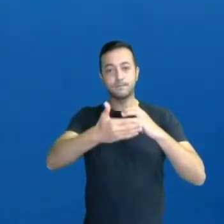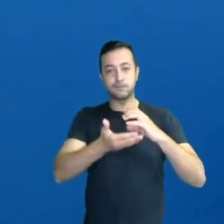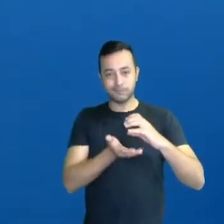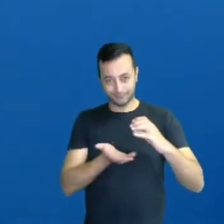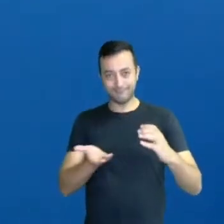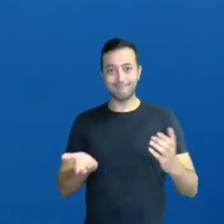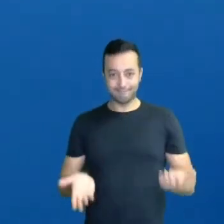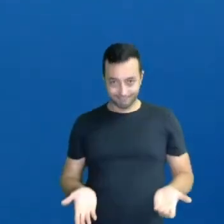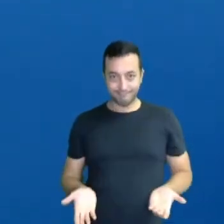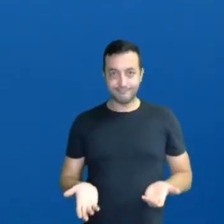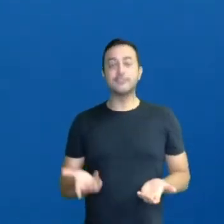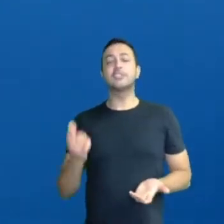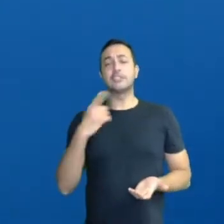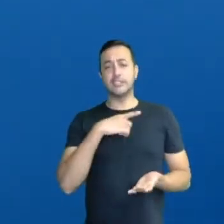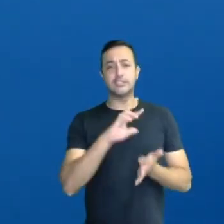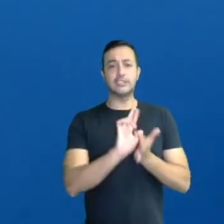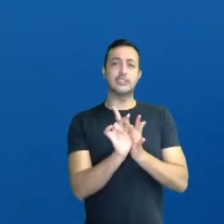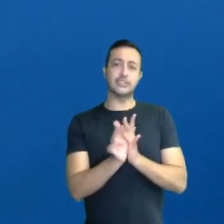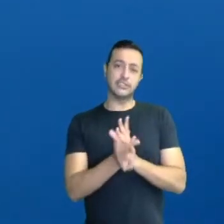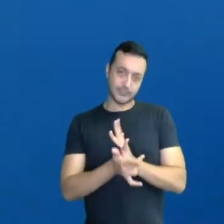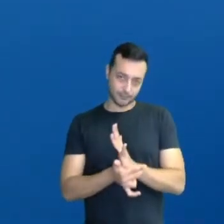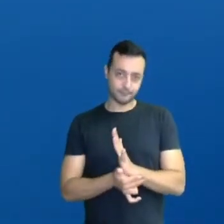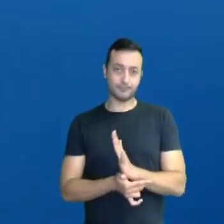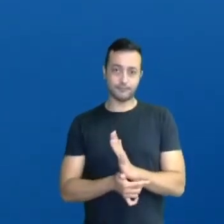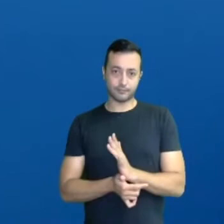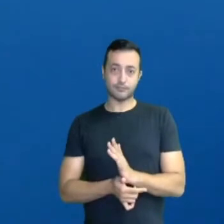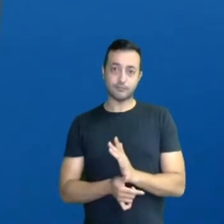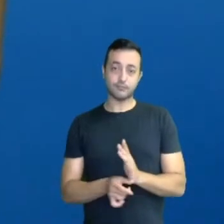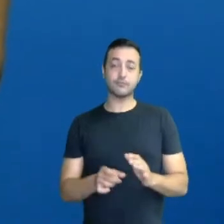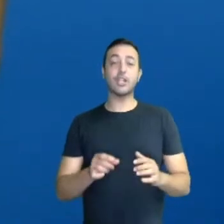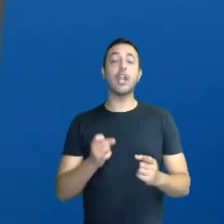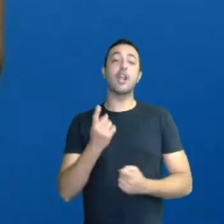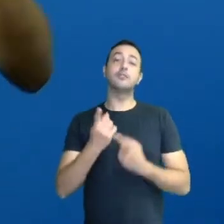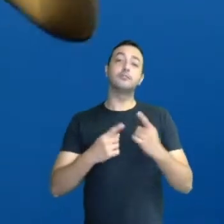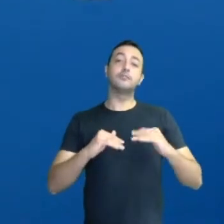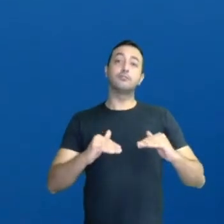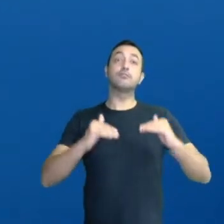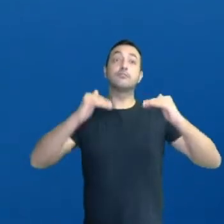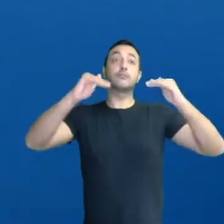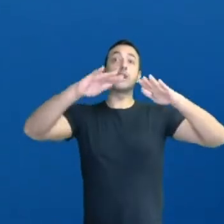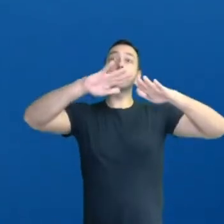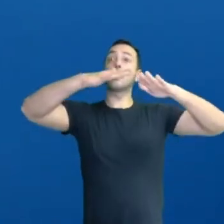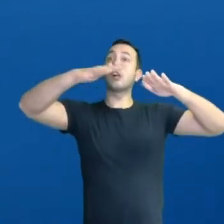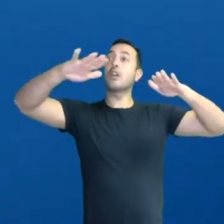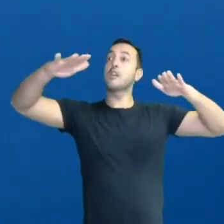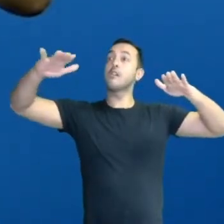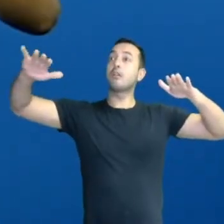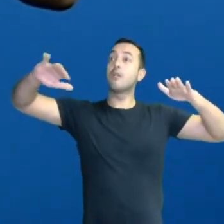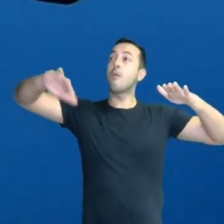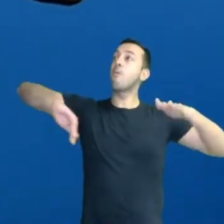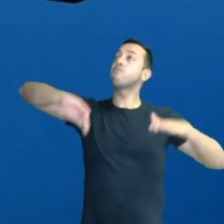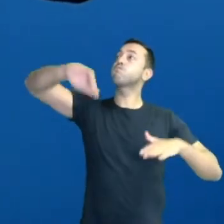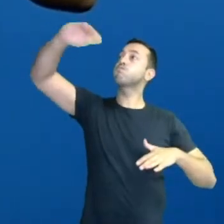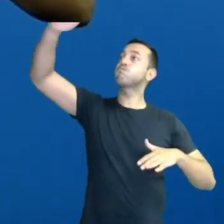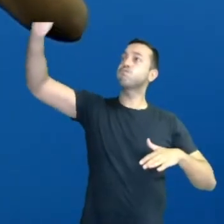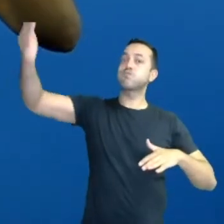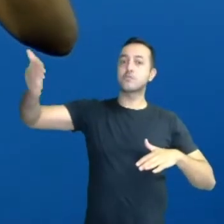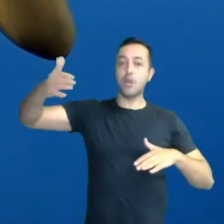planeta Terra. E ele tem várias formas, não é? Tem os planaltos, as montanhas,